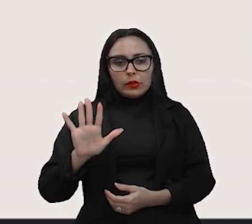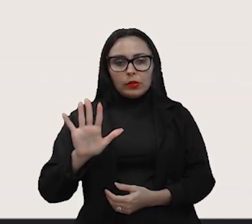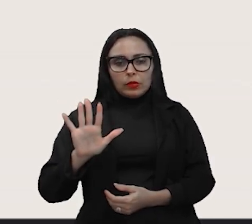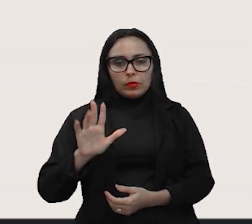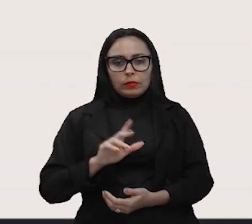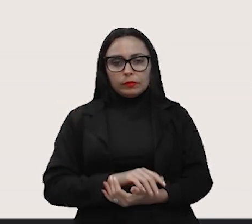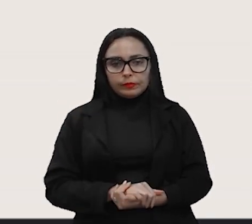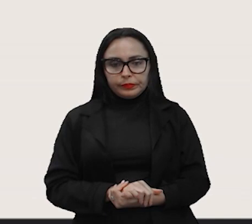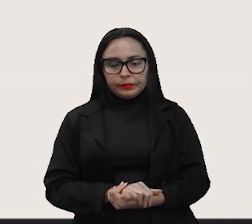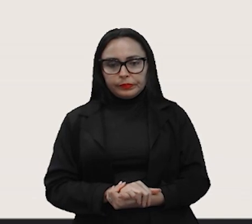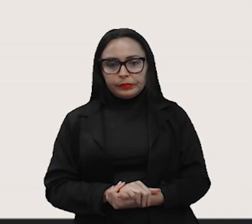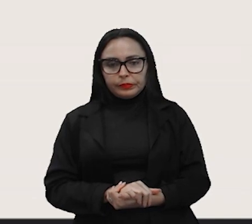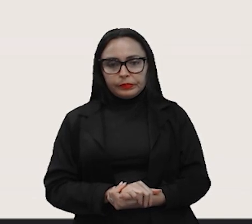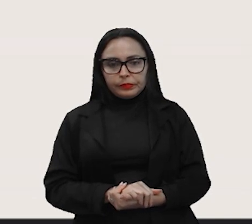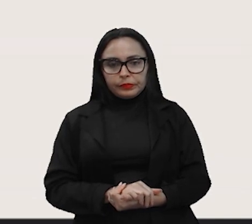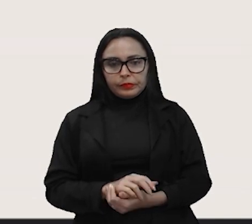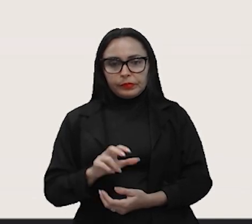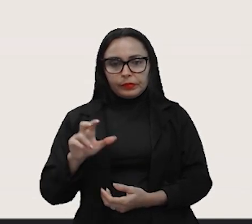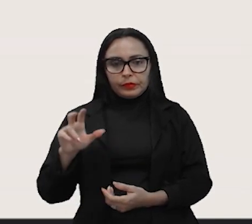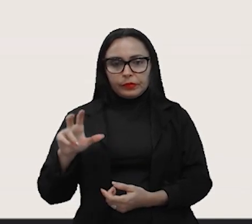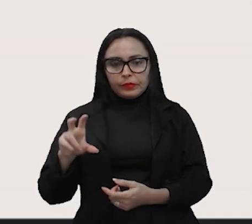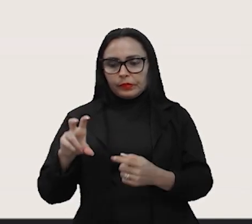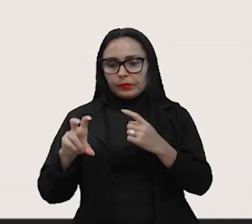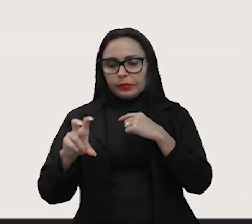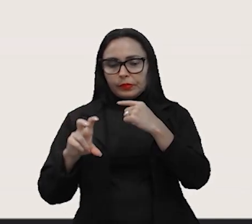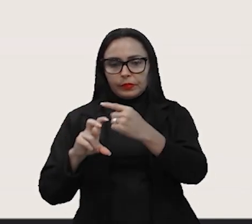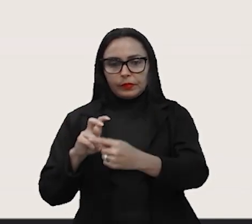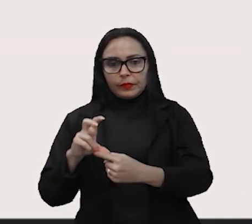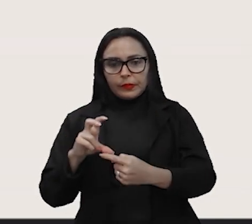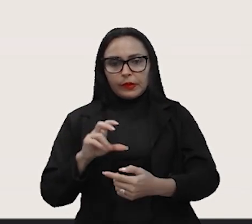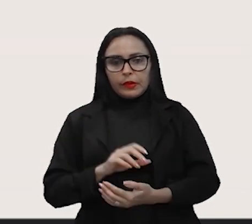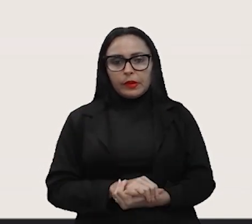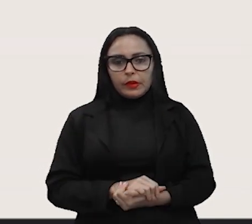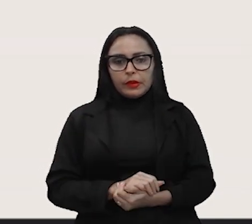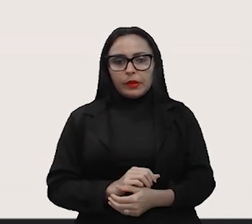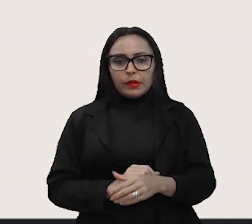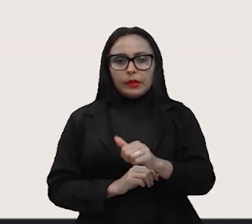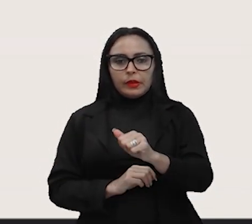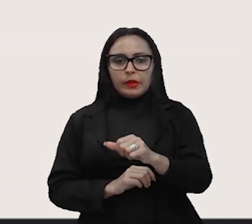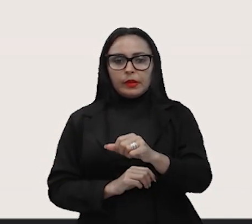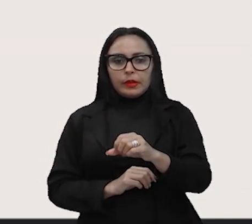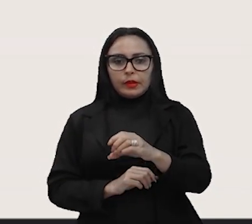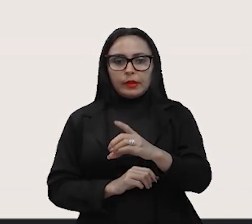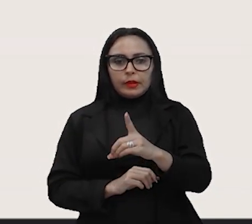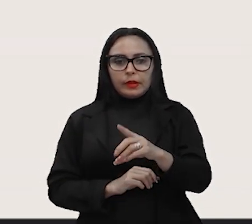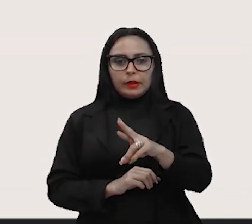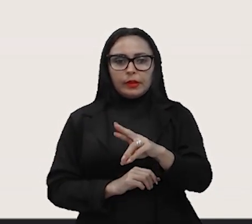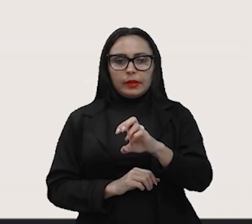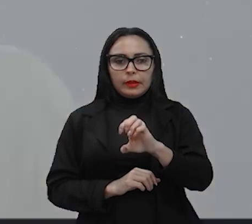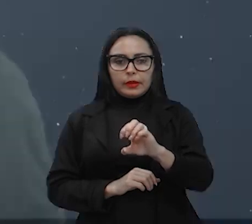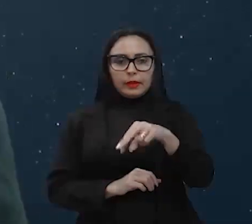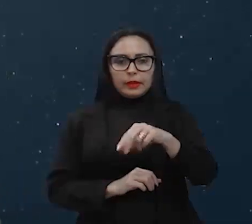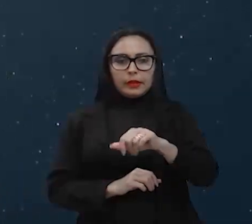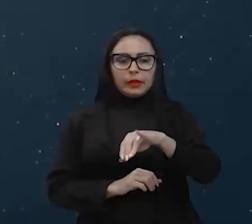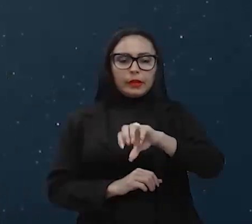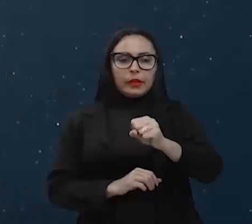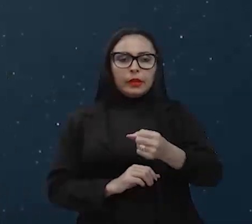que ficam acima dos rins, que são chamadas de adrenais. Agora deixa eu só dizer uma coisa, Betão, traz para